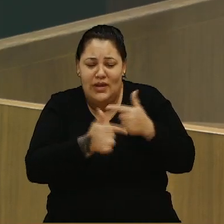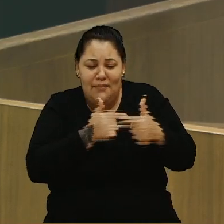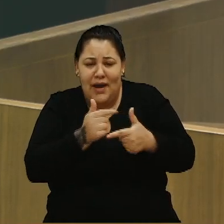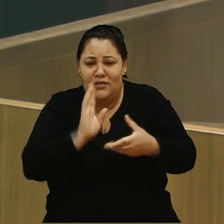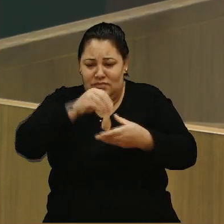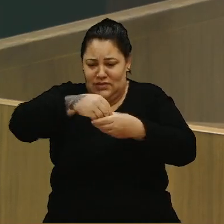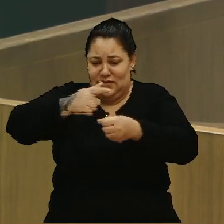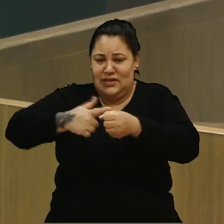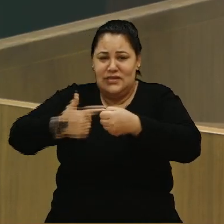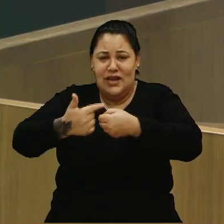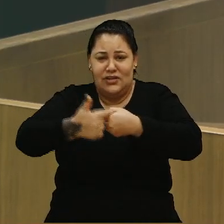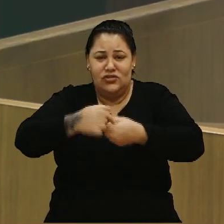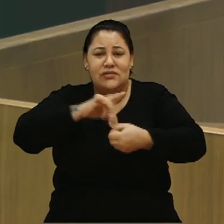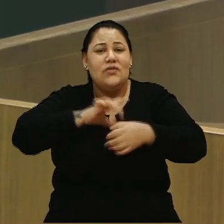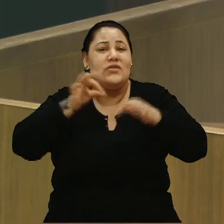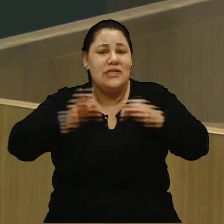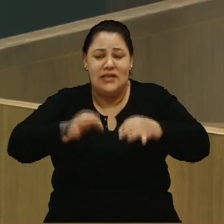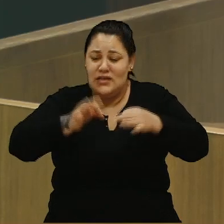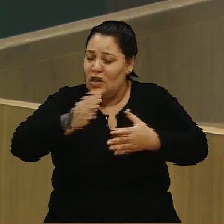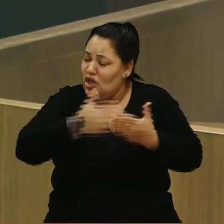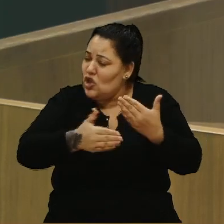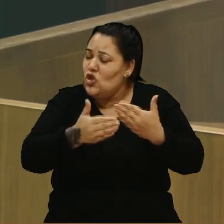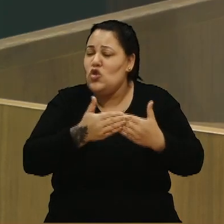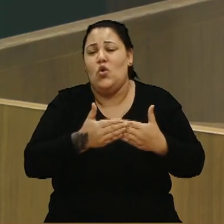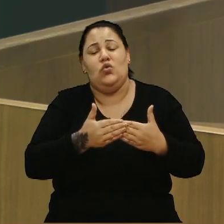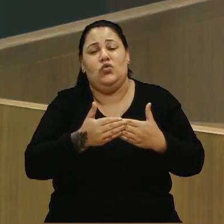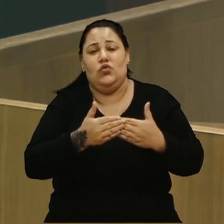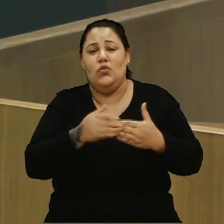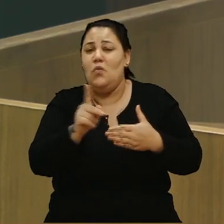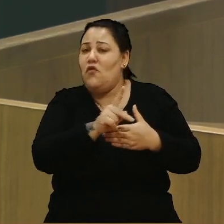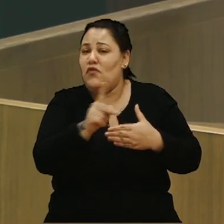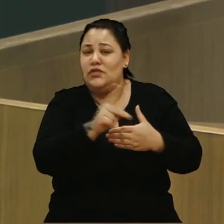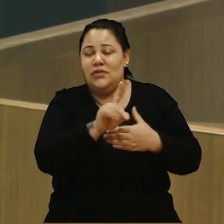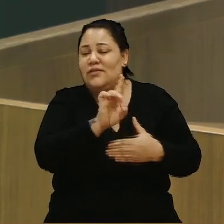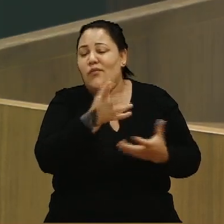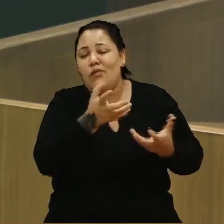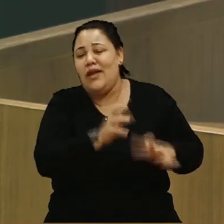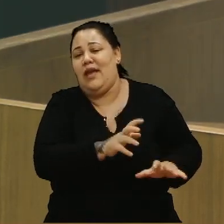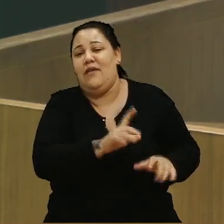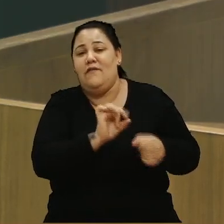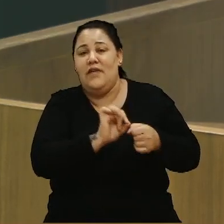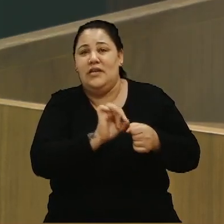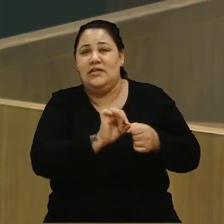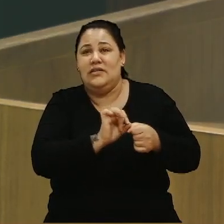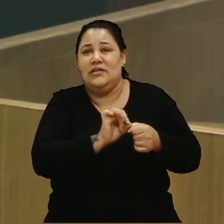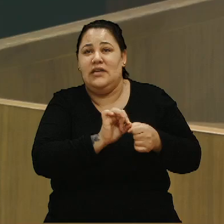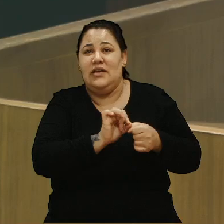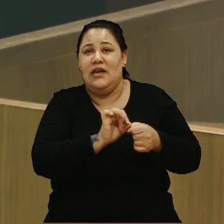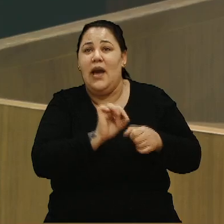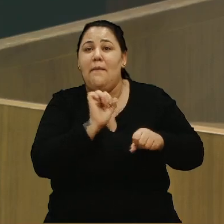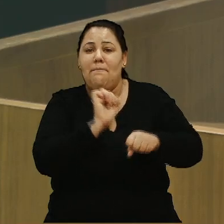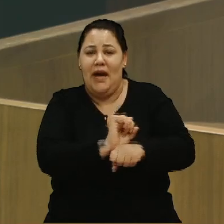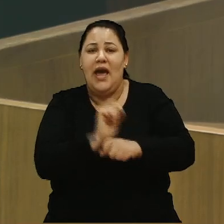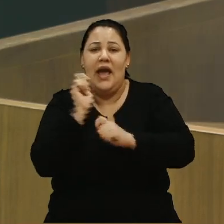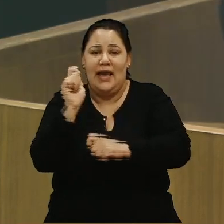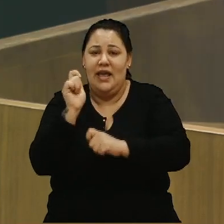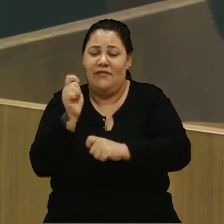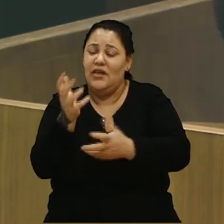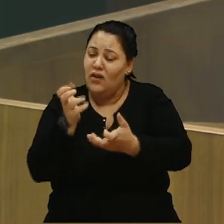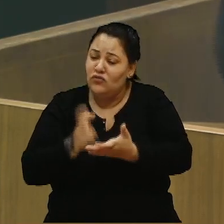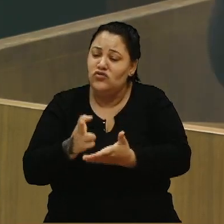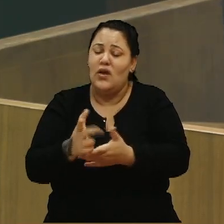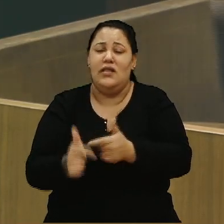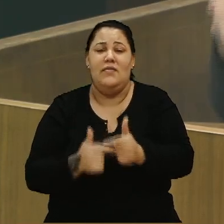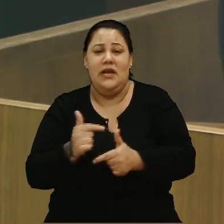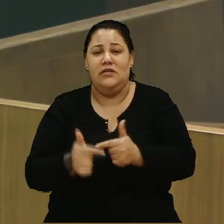tenho certeza que os trabalhadores e as trabalhadoras aqui não gostariam de fazer a greve, queriam estar trabalhando. Já vou lhe passar a parte. E a